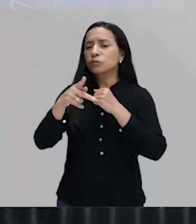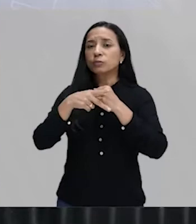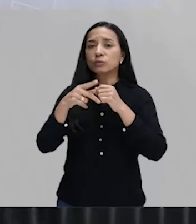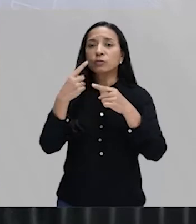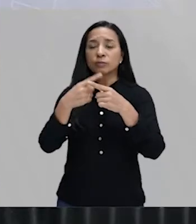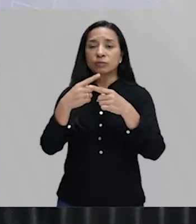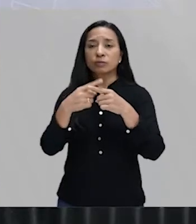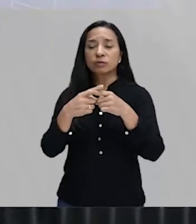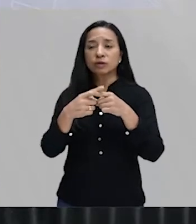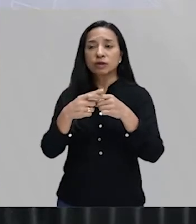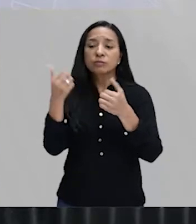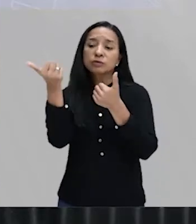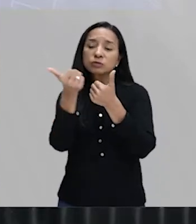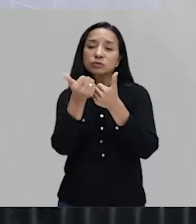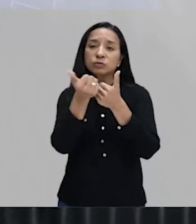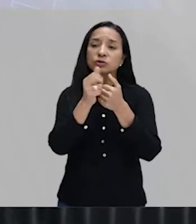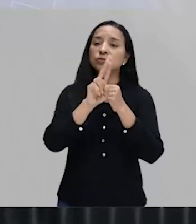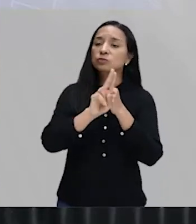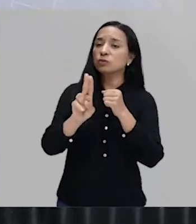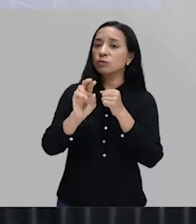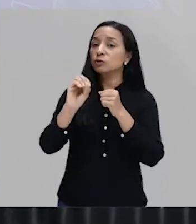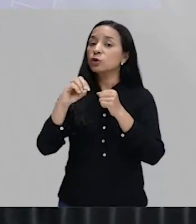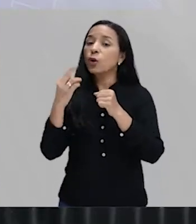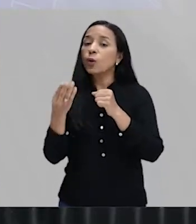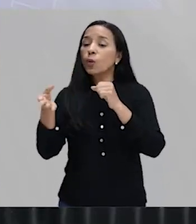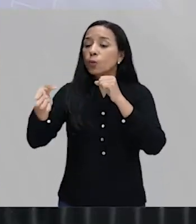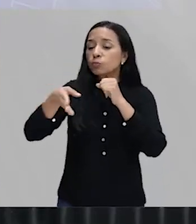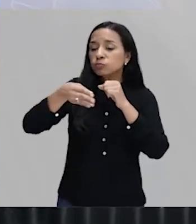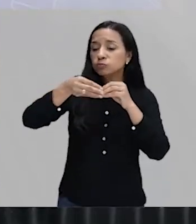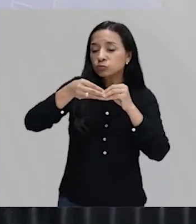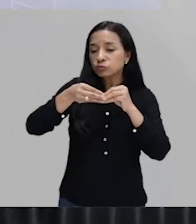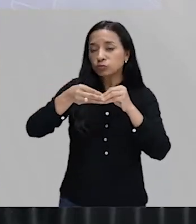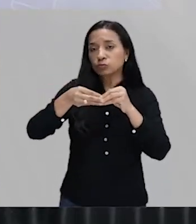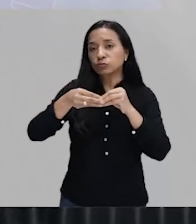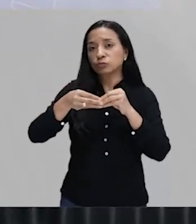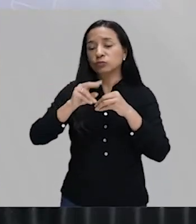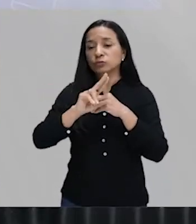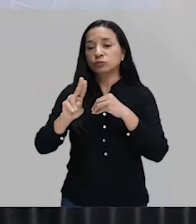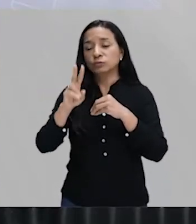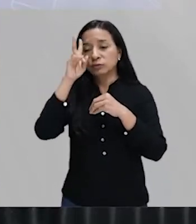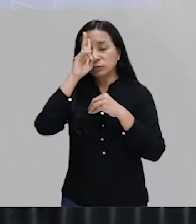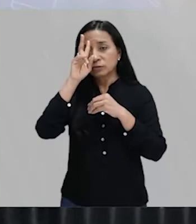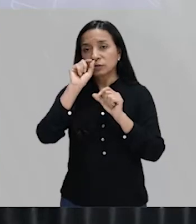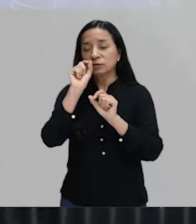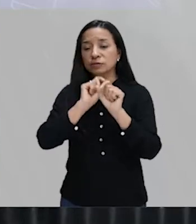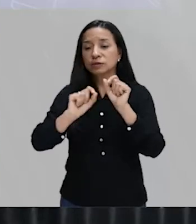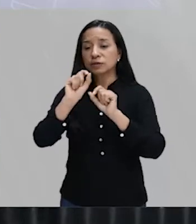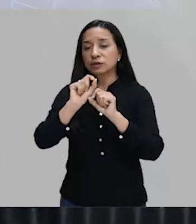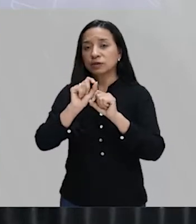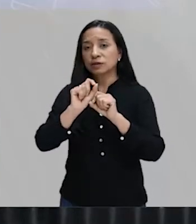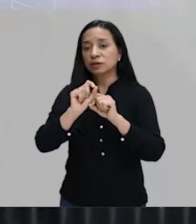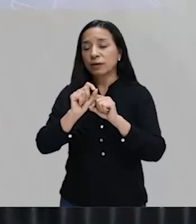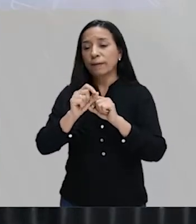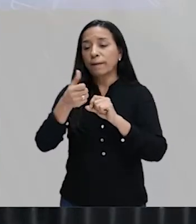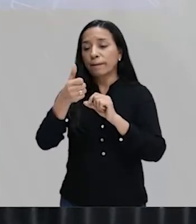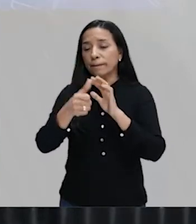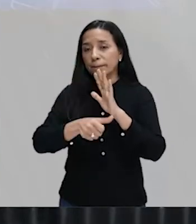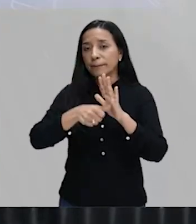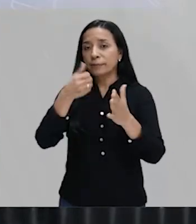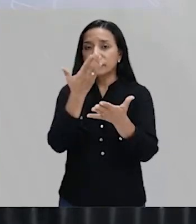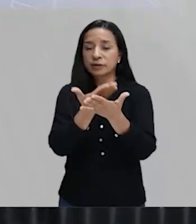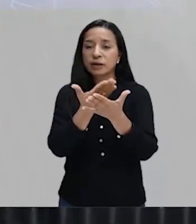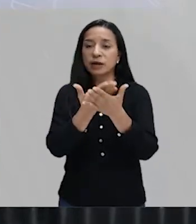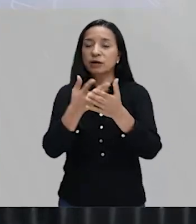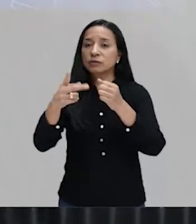o tempo todo vão fazer parte da nossa oralidade e também da nossa escrita. Lembrando que essa, turma, foi a nossa primeira aula sobre